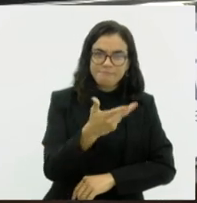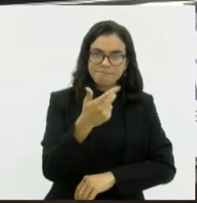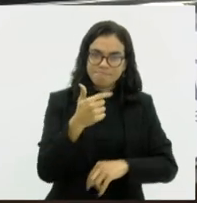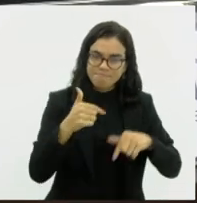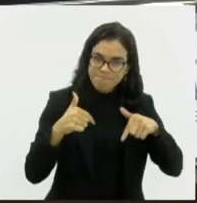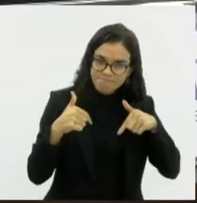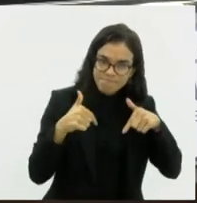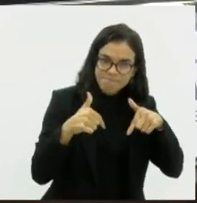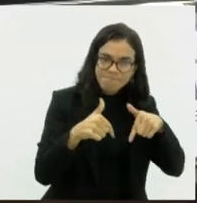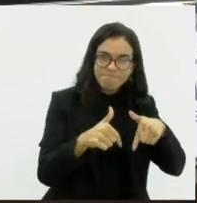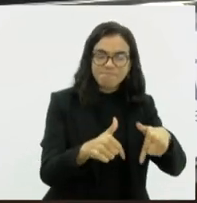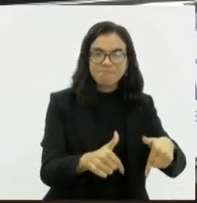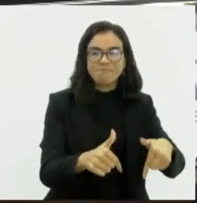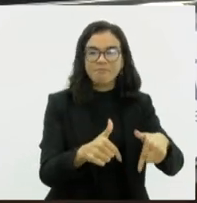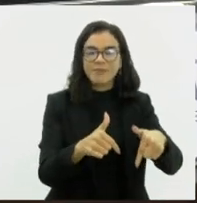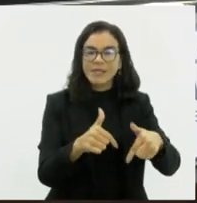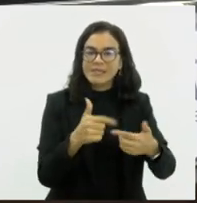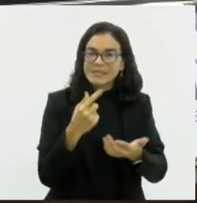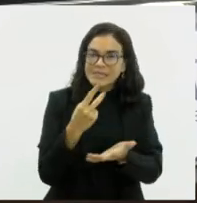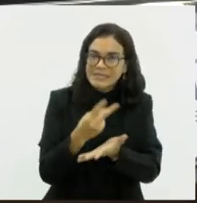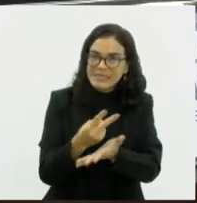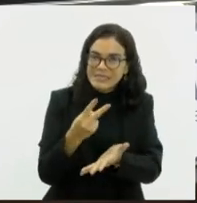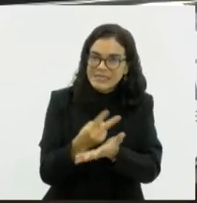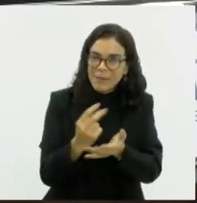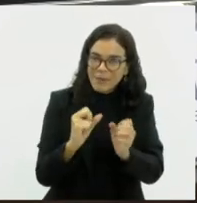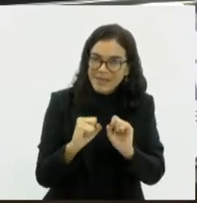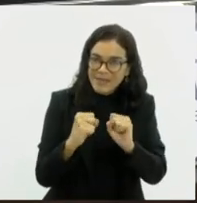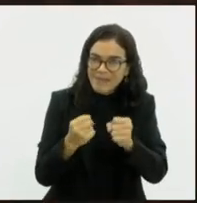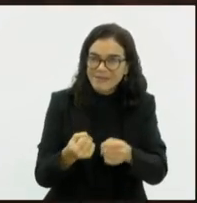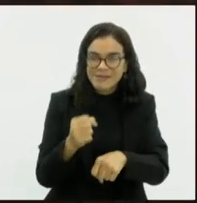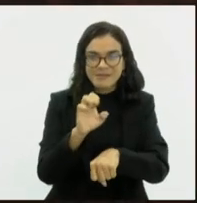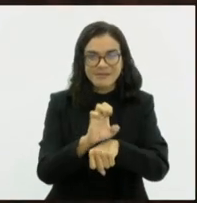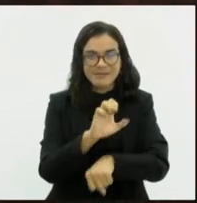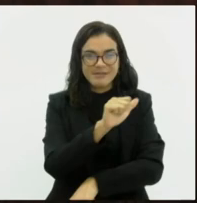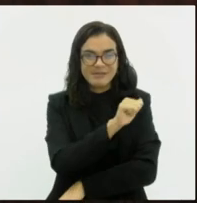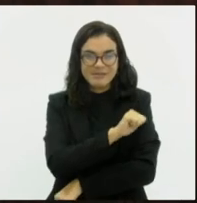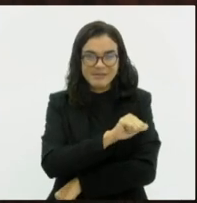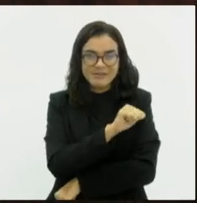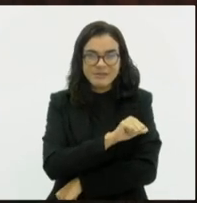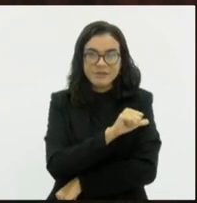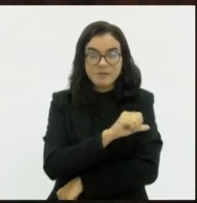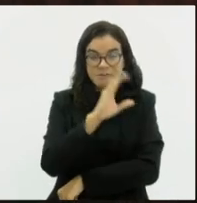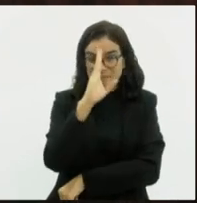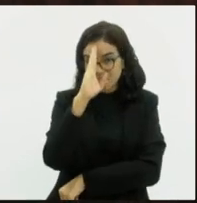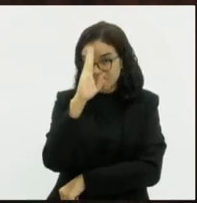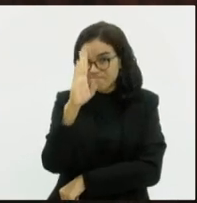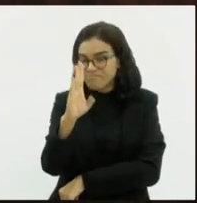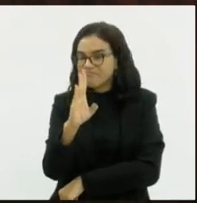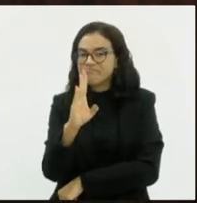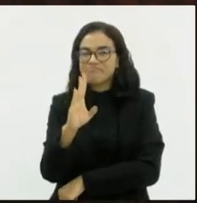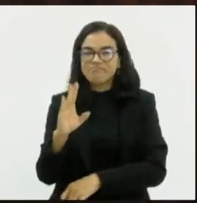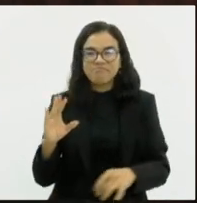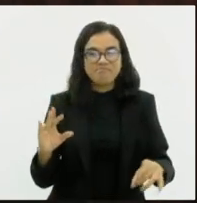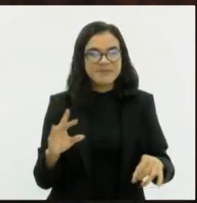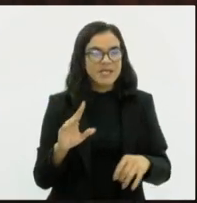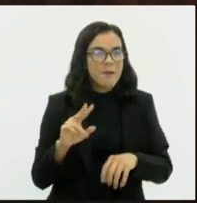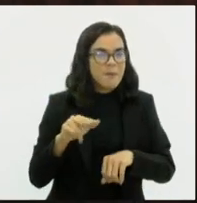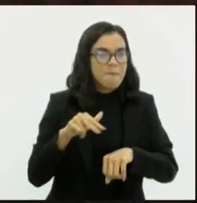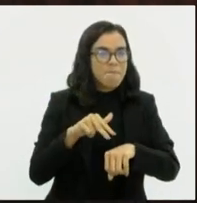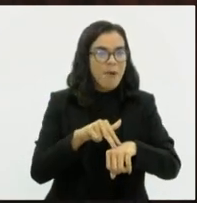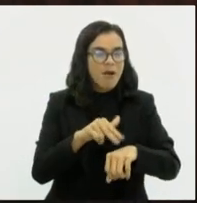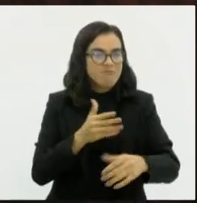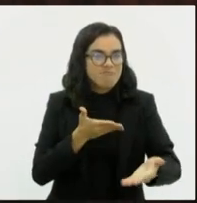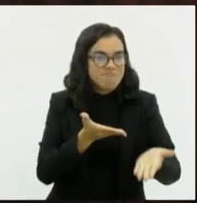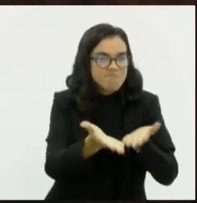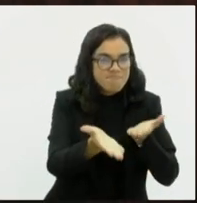atuante, está sempre em defesa do Estado do Rio de Janeiro e, principalmente, sempre pronta a ajudar todos que a procuram. E